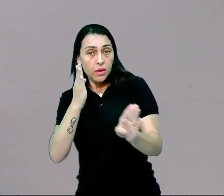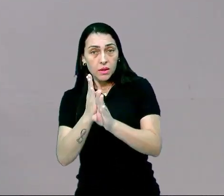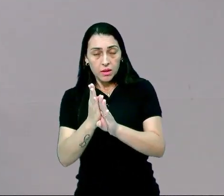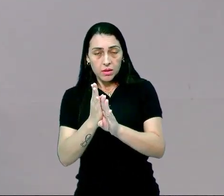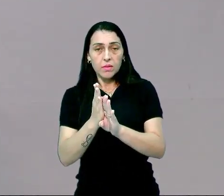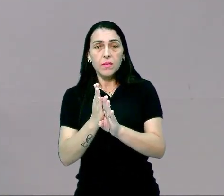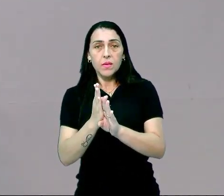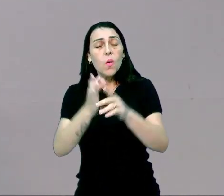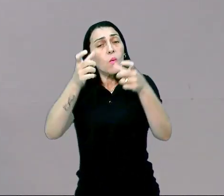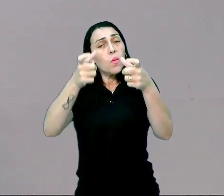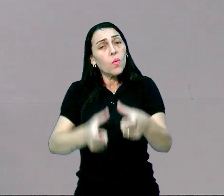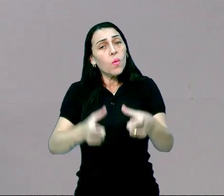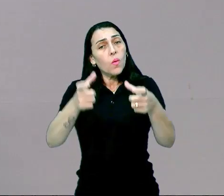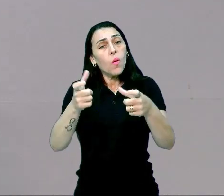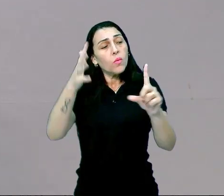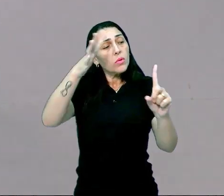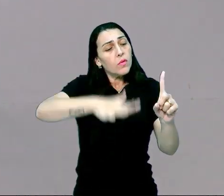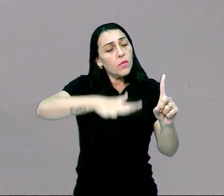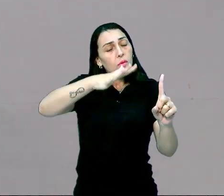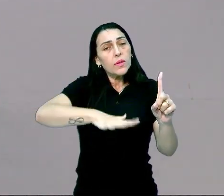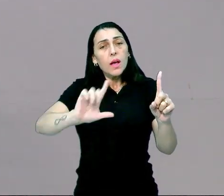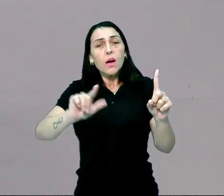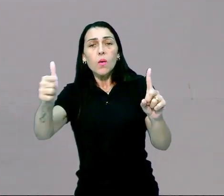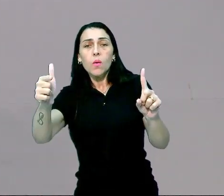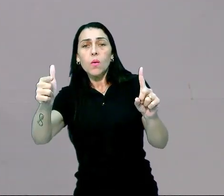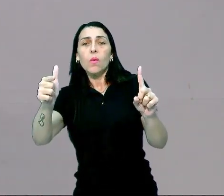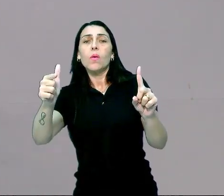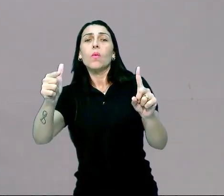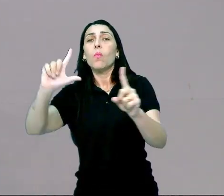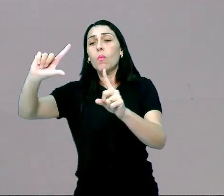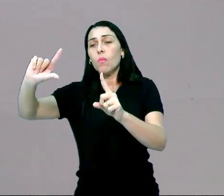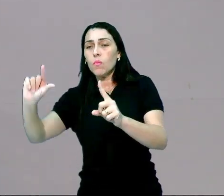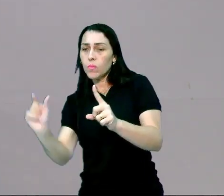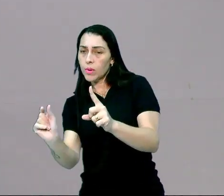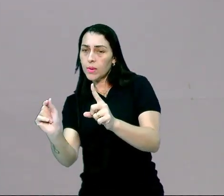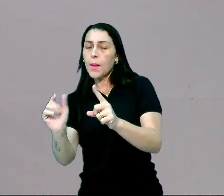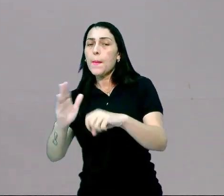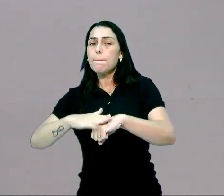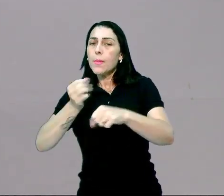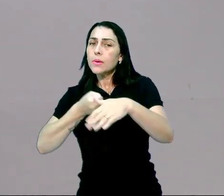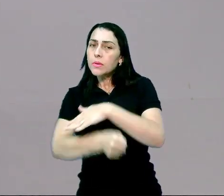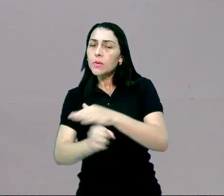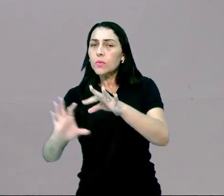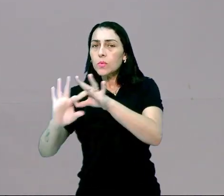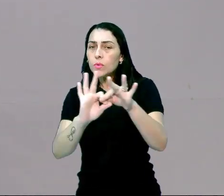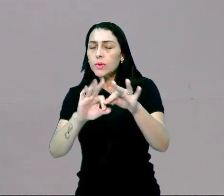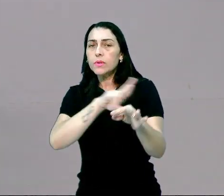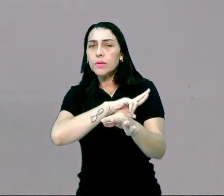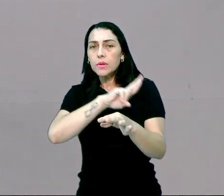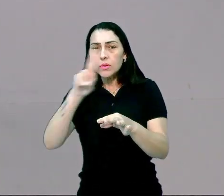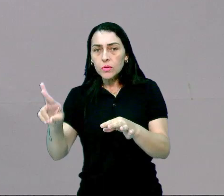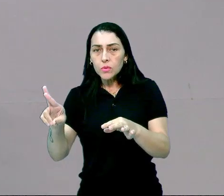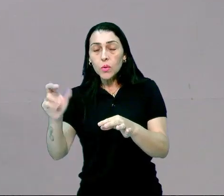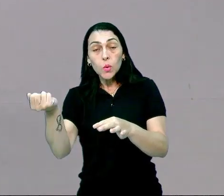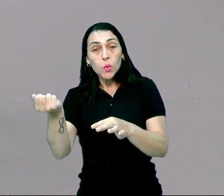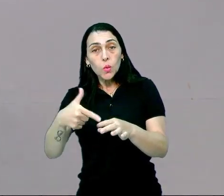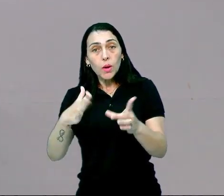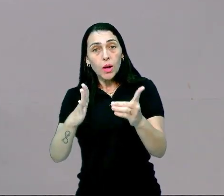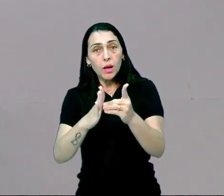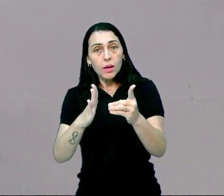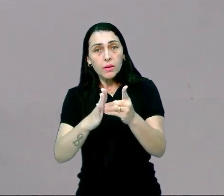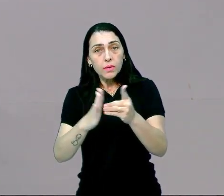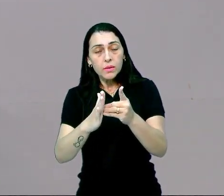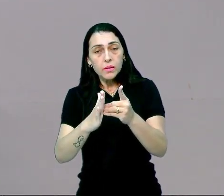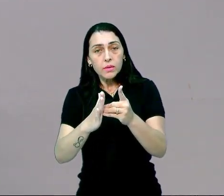identificar onde uma influencia a outra. O aspecto africano está muito mais inserido nesse contexto religioso do